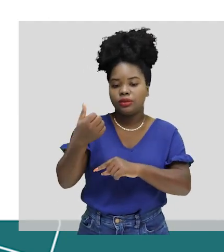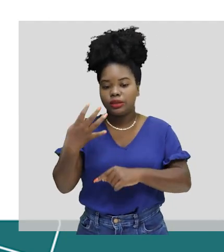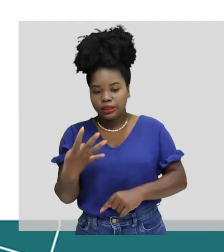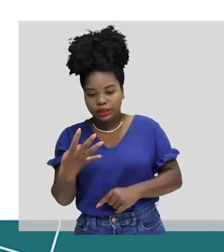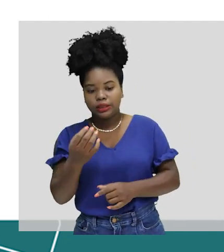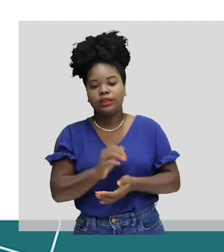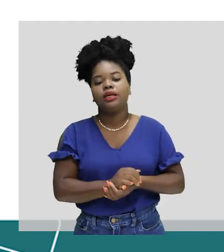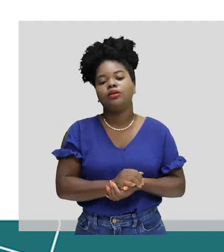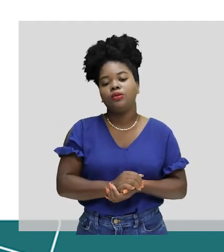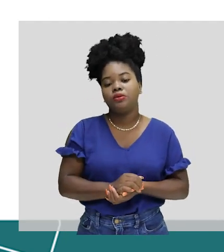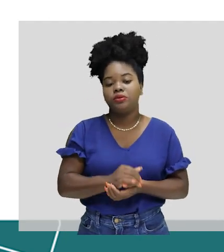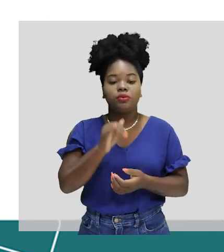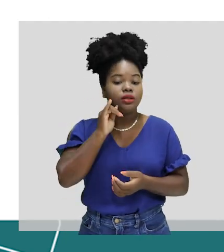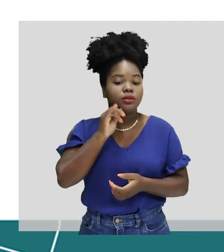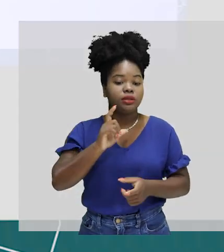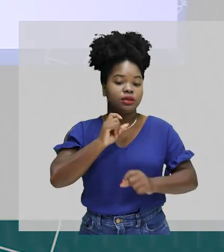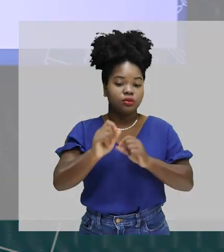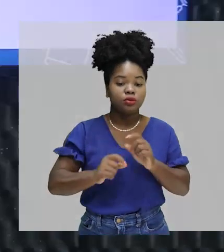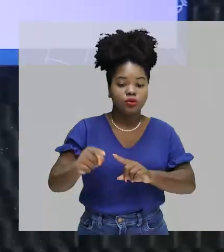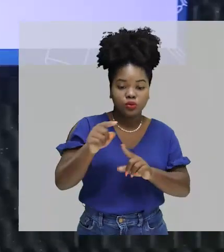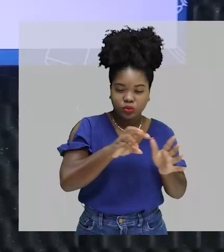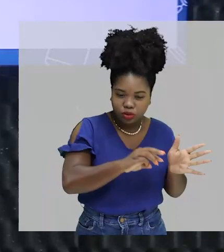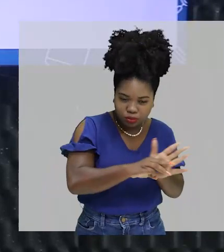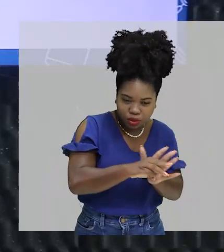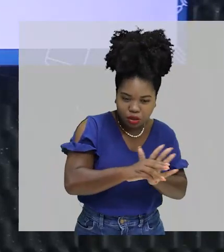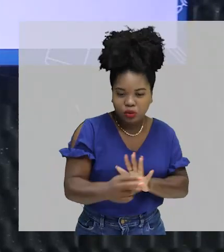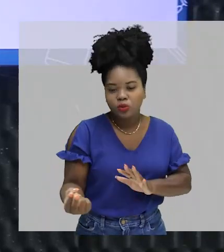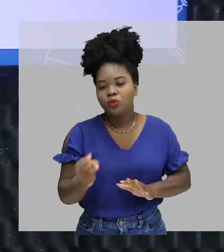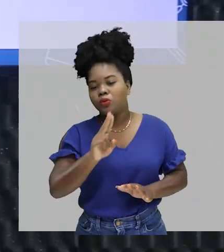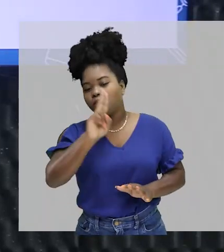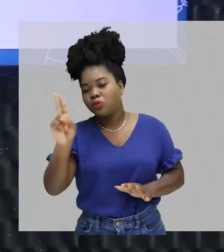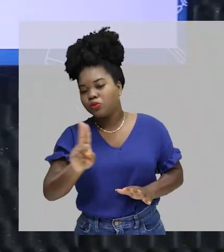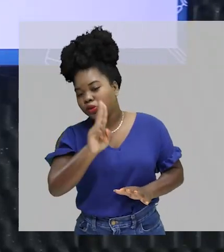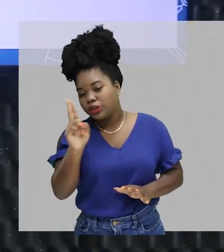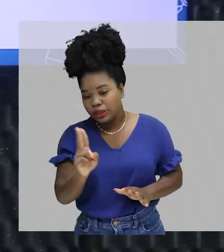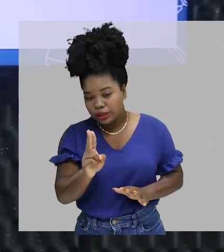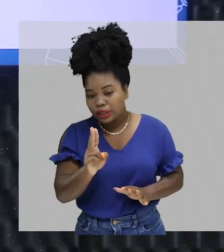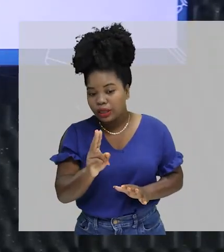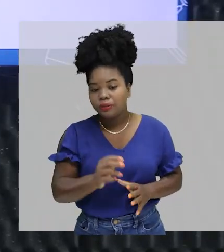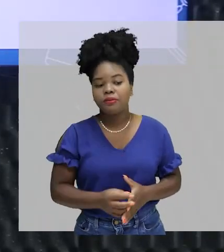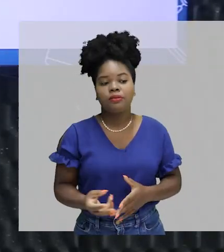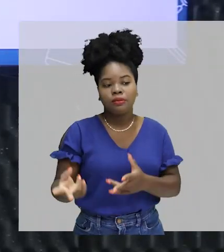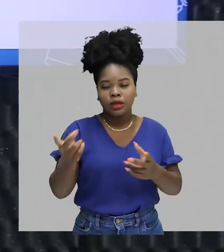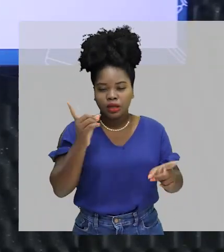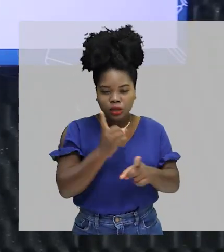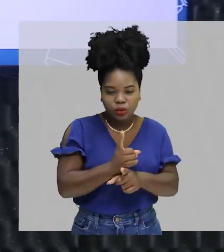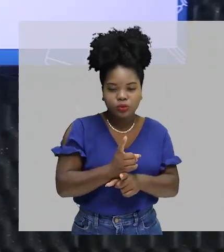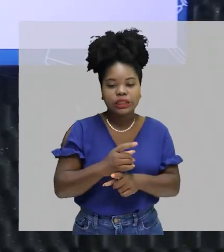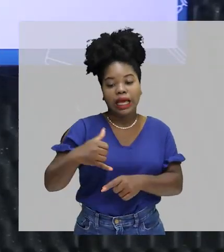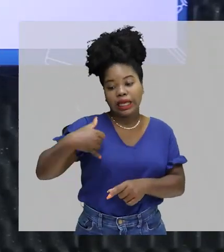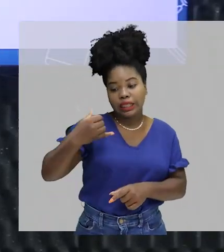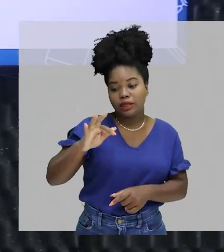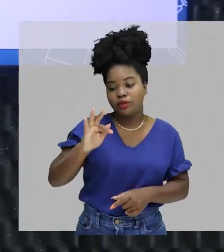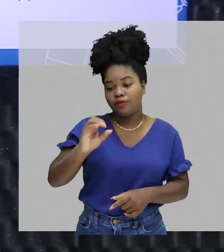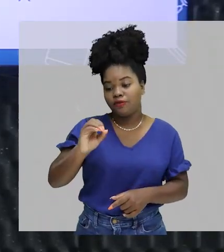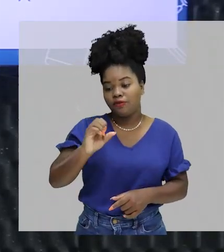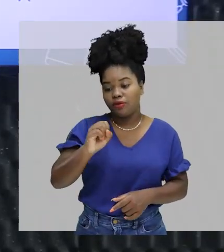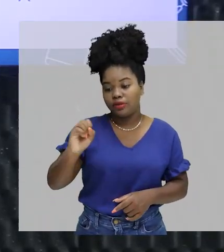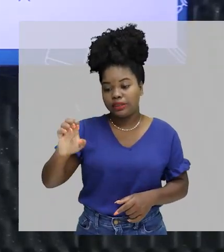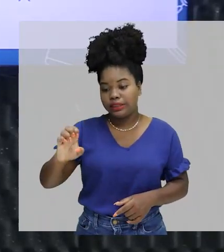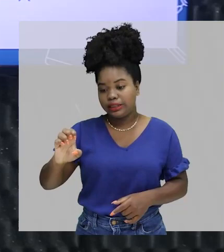é um dos métodos utilizados para a gente descobrir a idade dos fósseis. Show? Então vamos lá, vamos acompanhar a